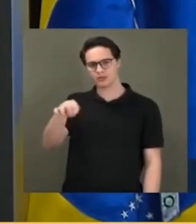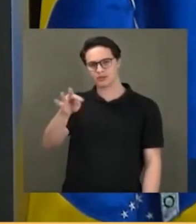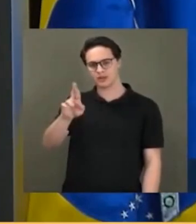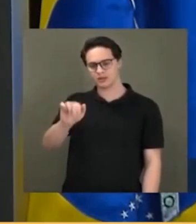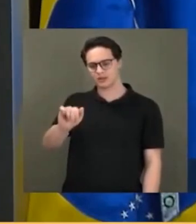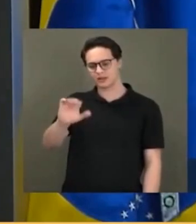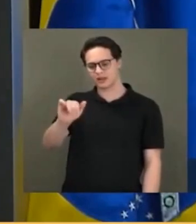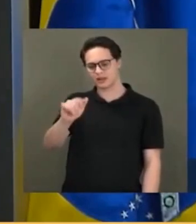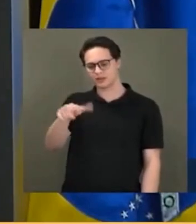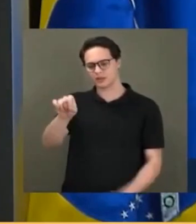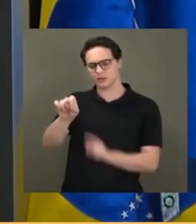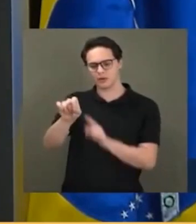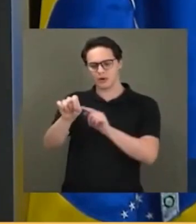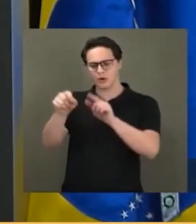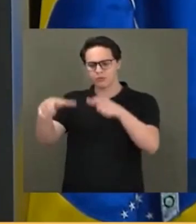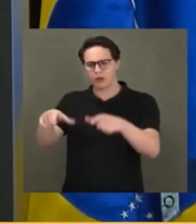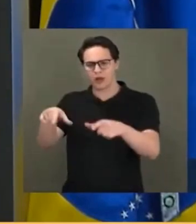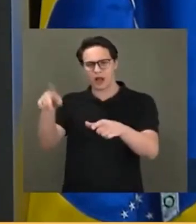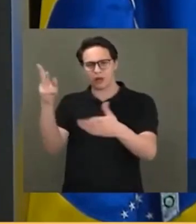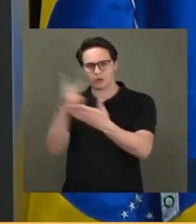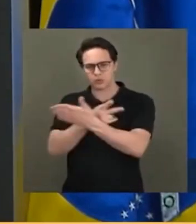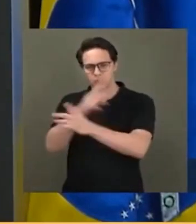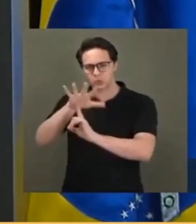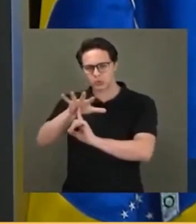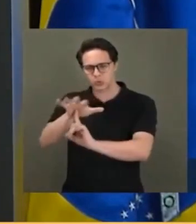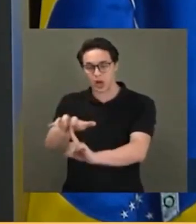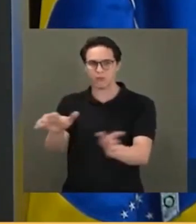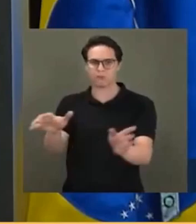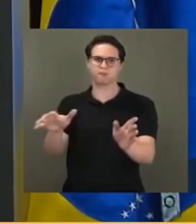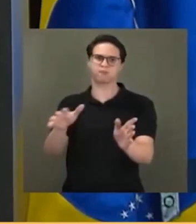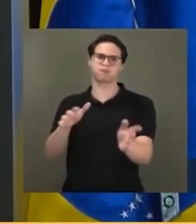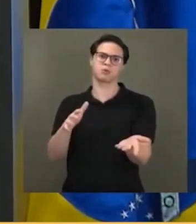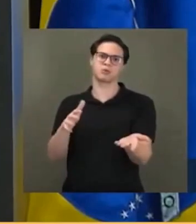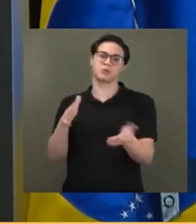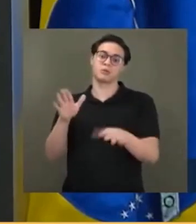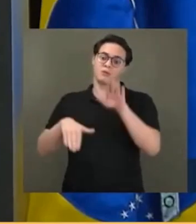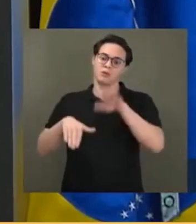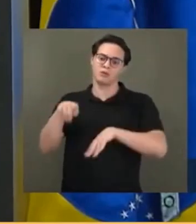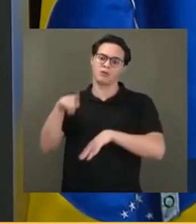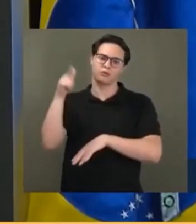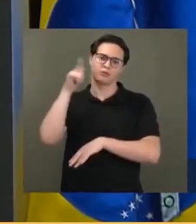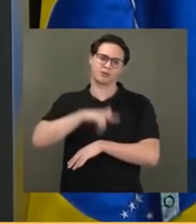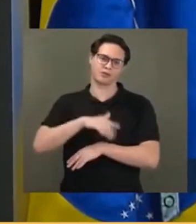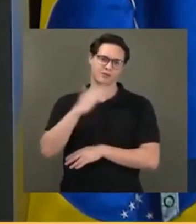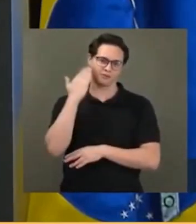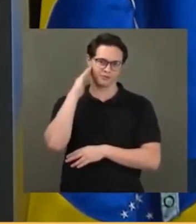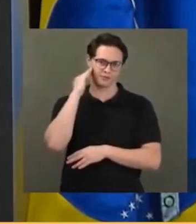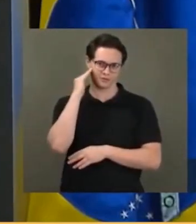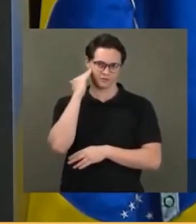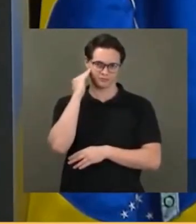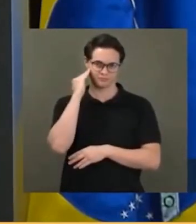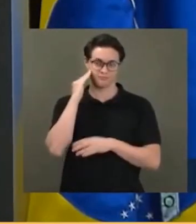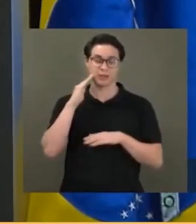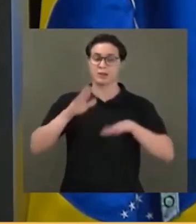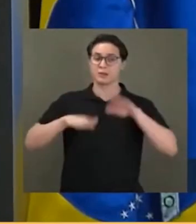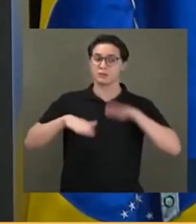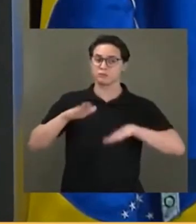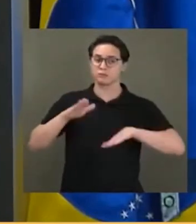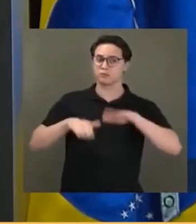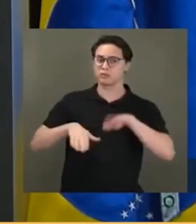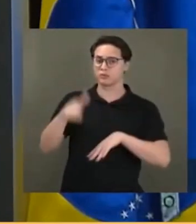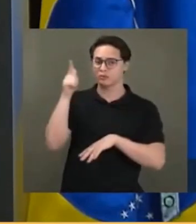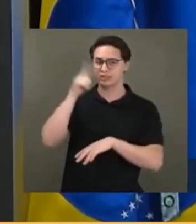do holocausto Talvez assim ele consiga entender Talvez assim ele consiga